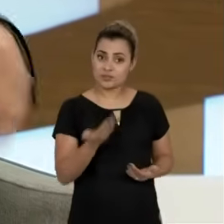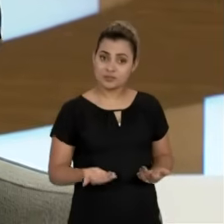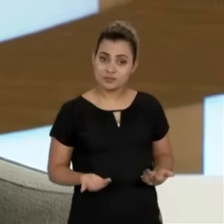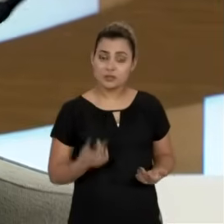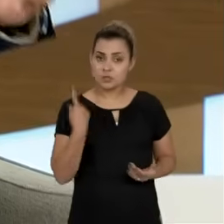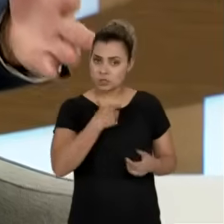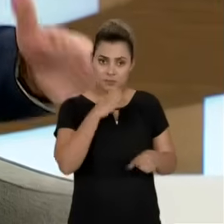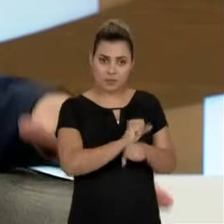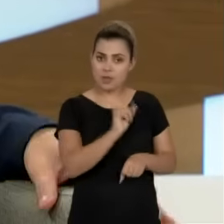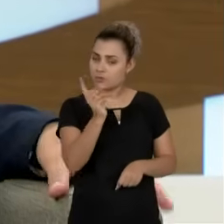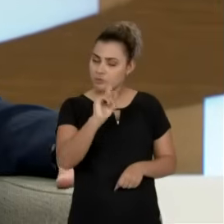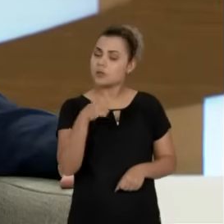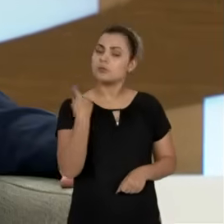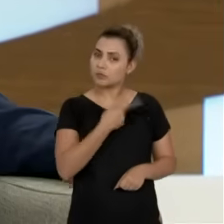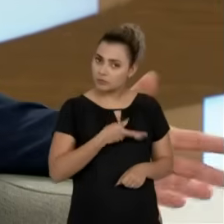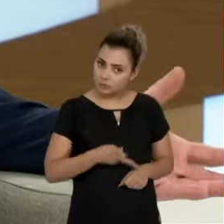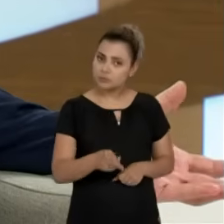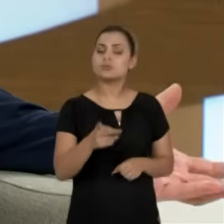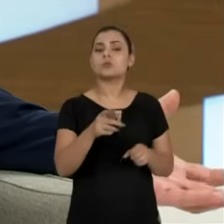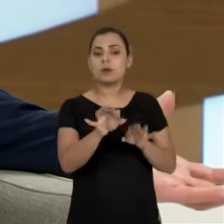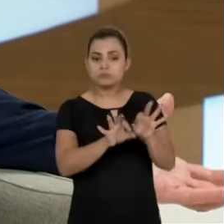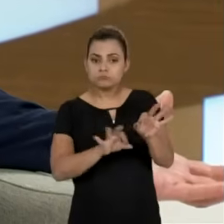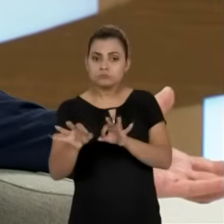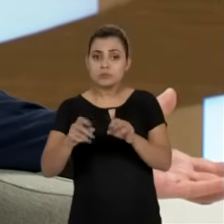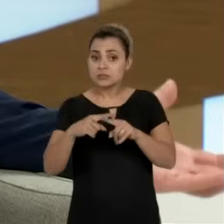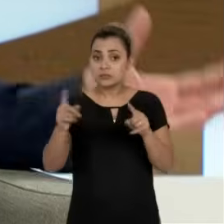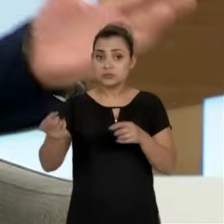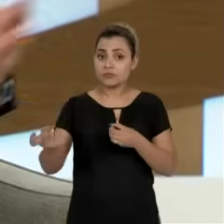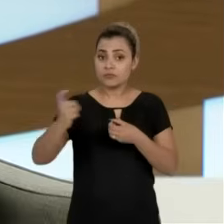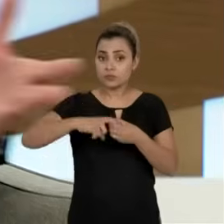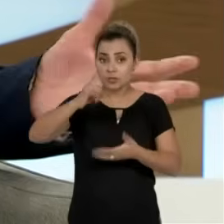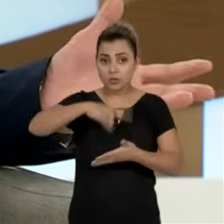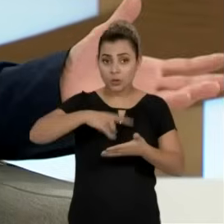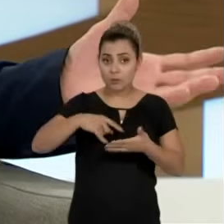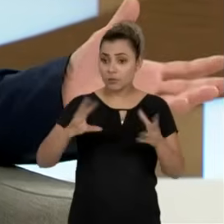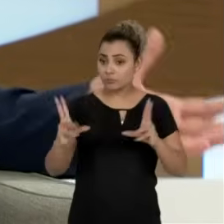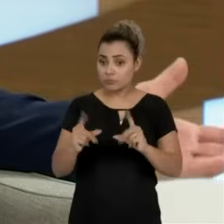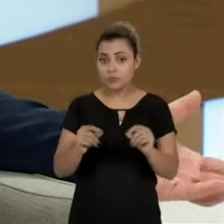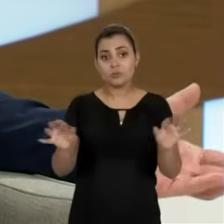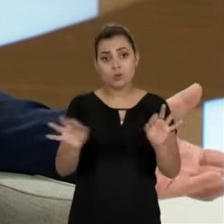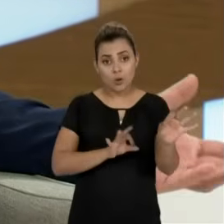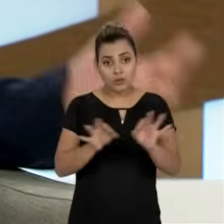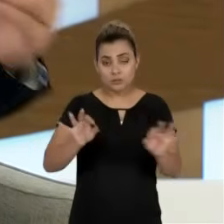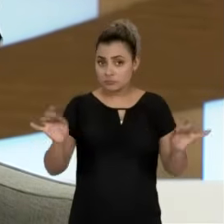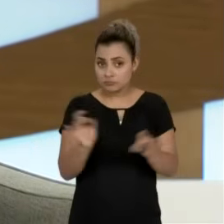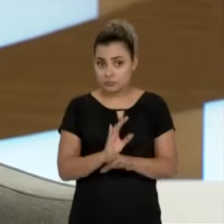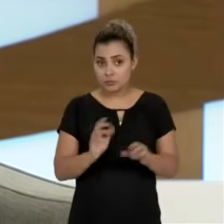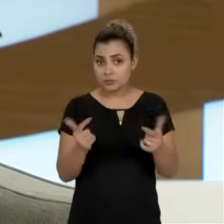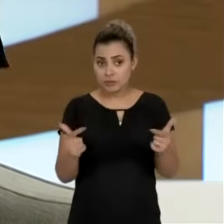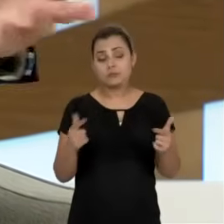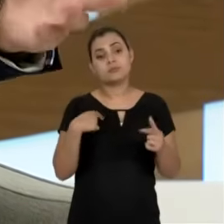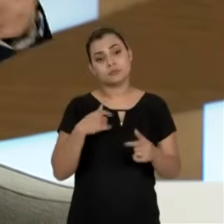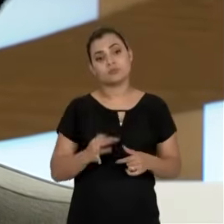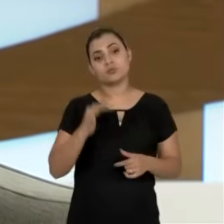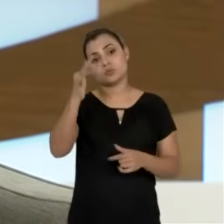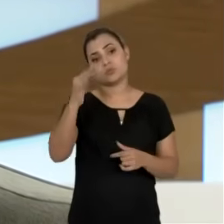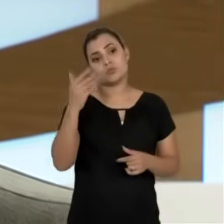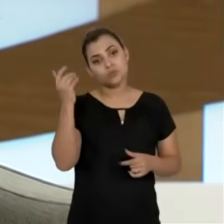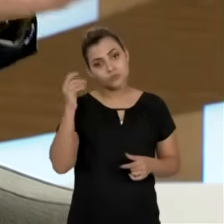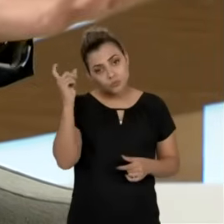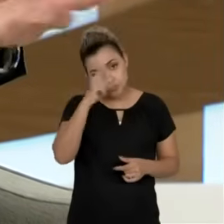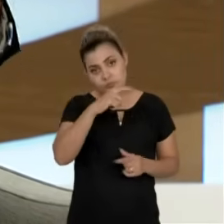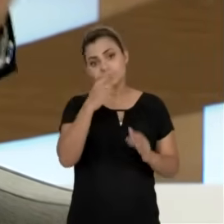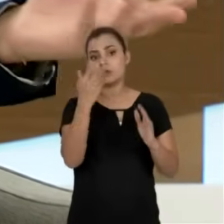paralisados, estamos tentando continuar as atividades, mas se os caras não devolverem o documento, se tiver tudo organizado, a gente vai ter dificuldades em prestar contas,